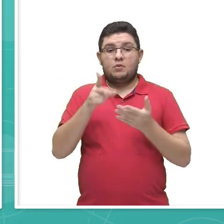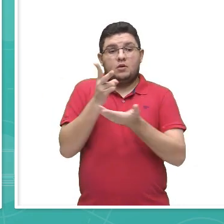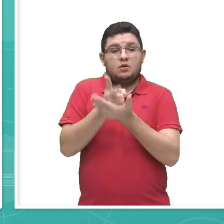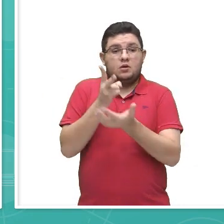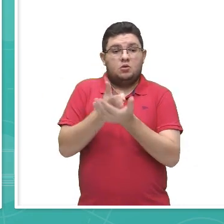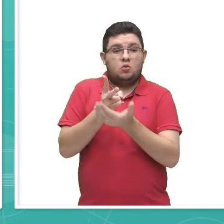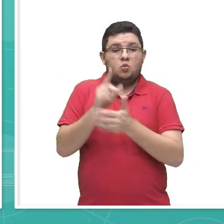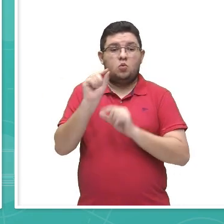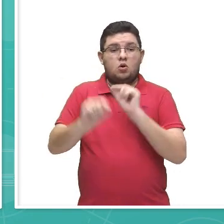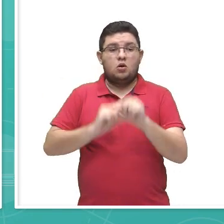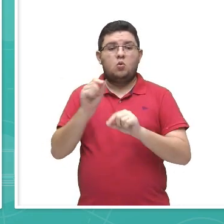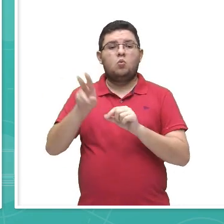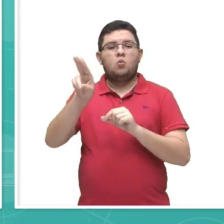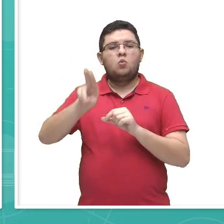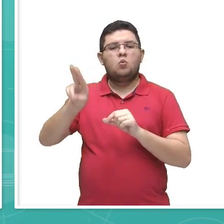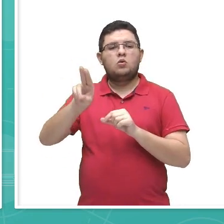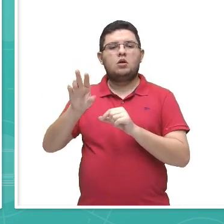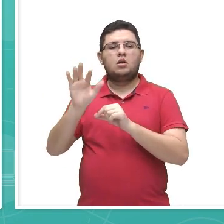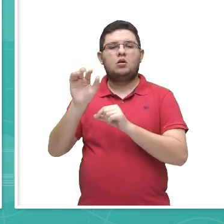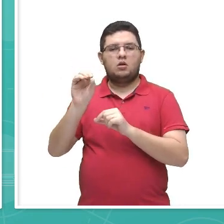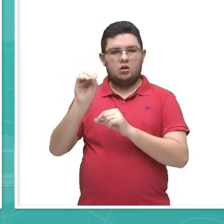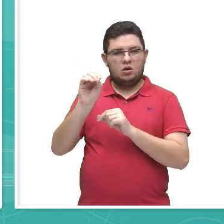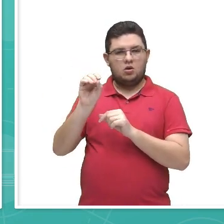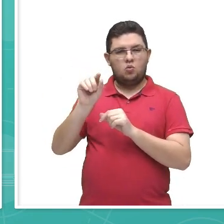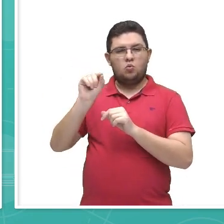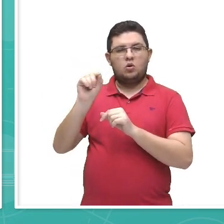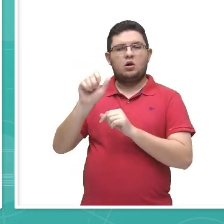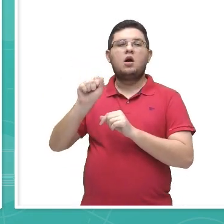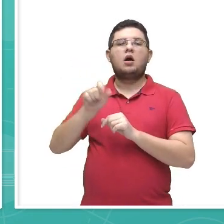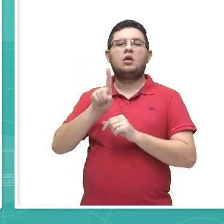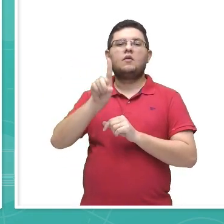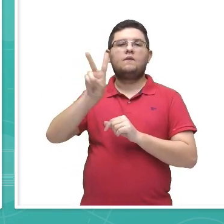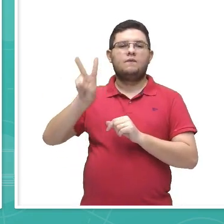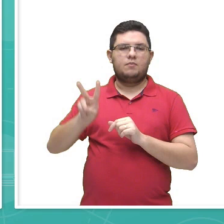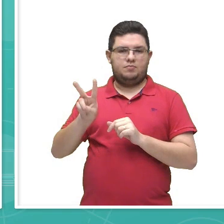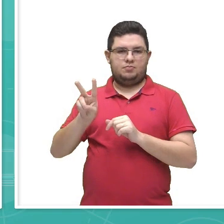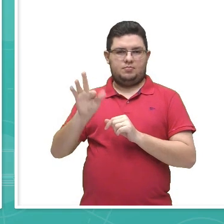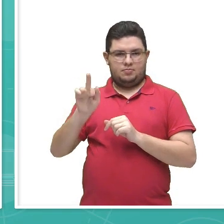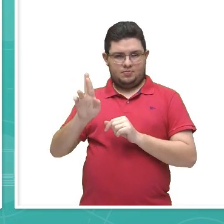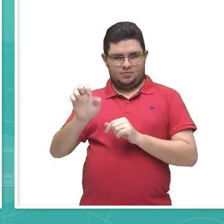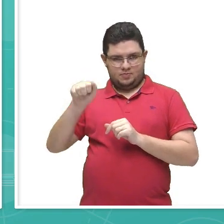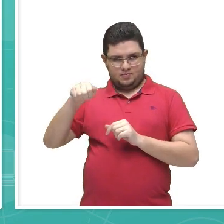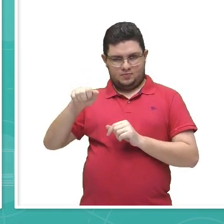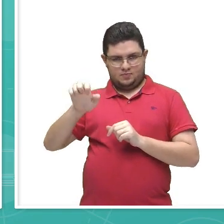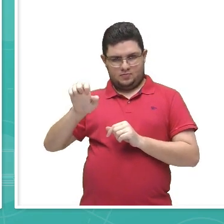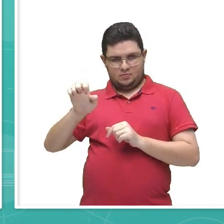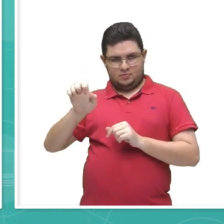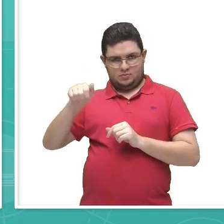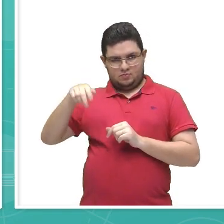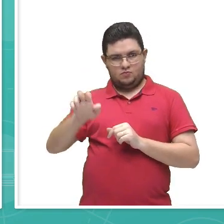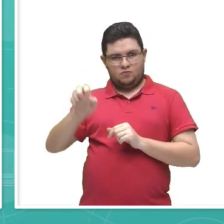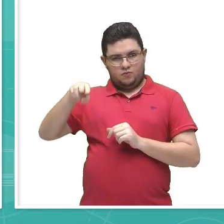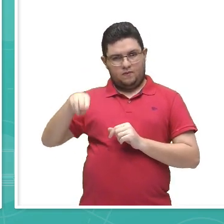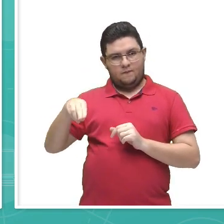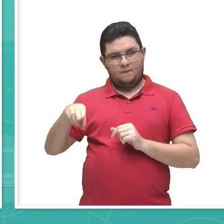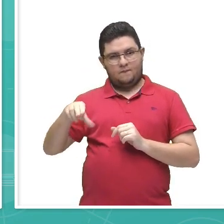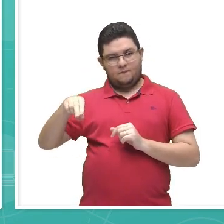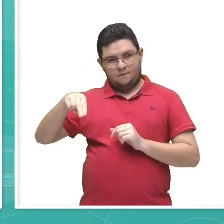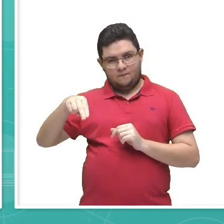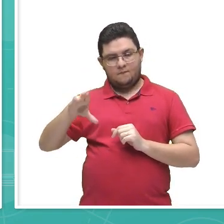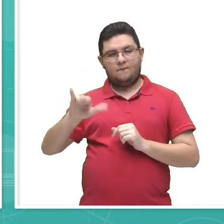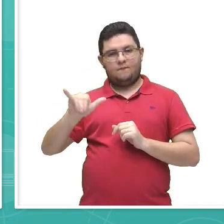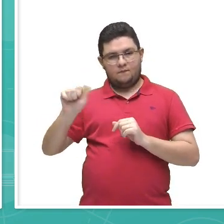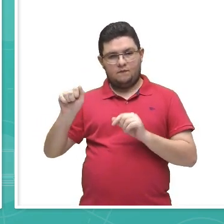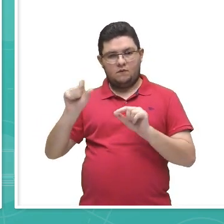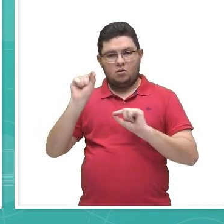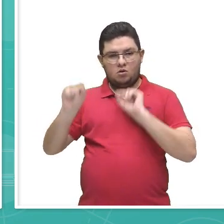aparecer aqui, ó, nesse cantinho, tudo bem? Logo depois do how, certo? Então, aqui nessa já está fora, porque não